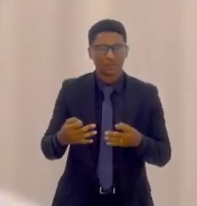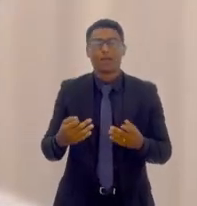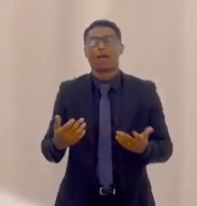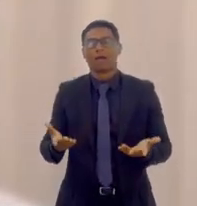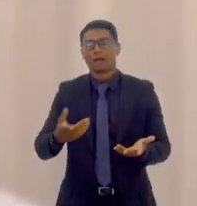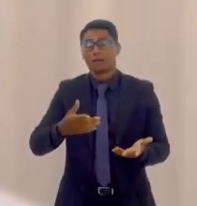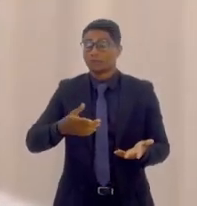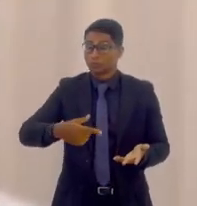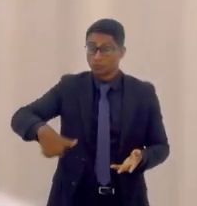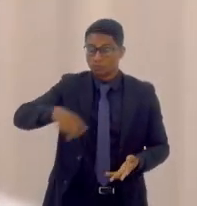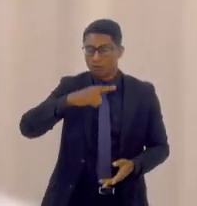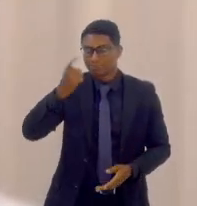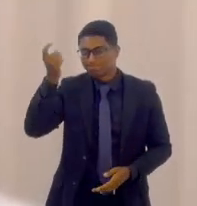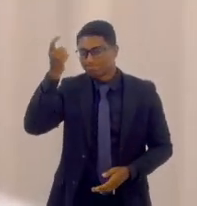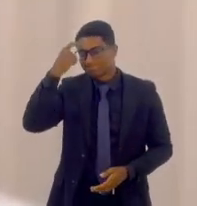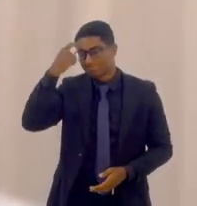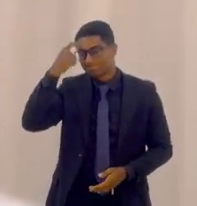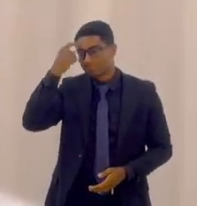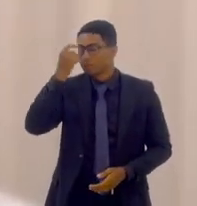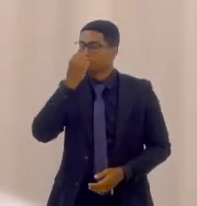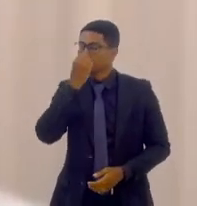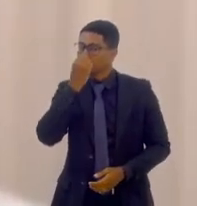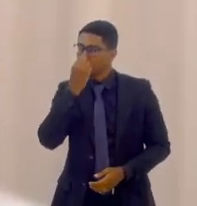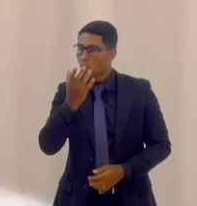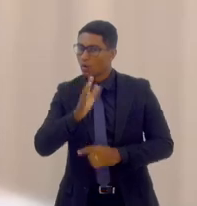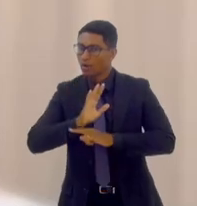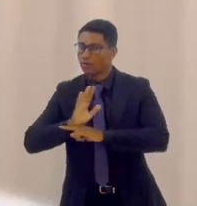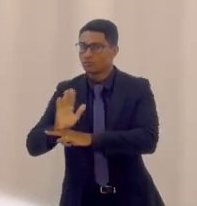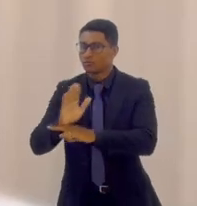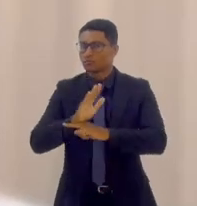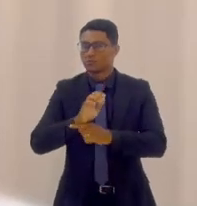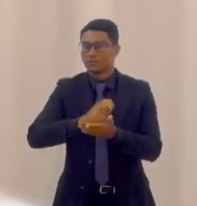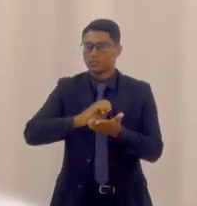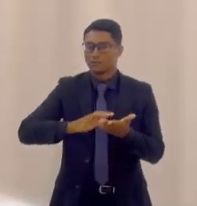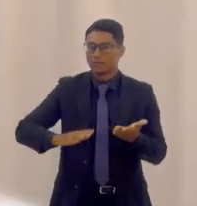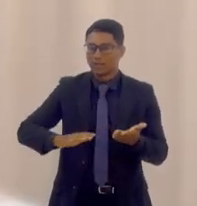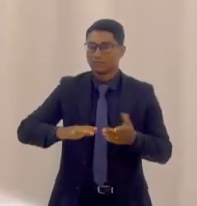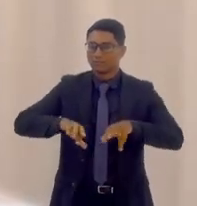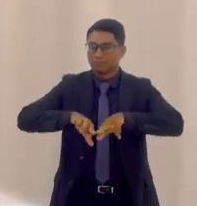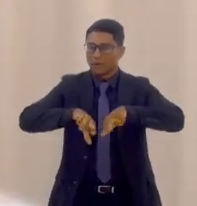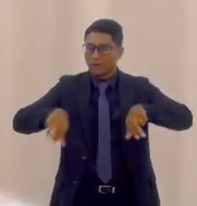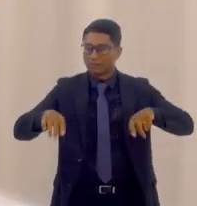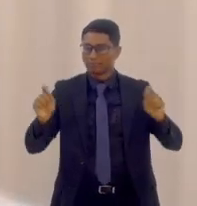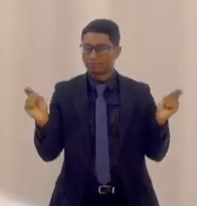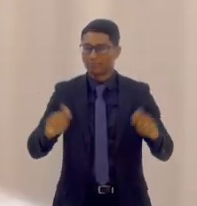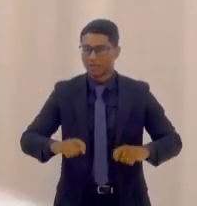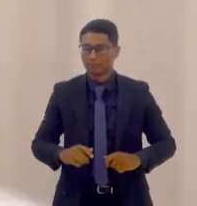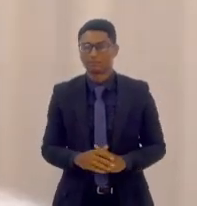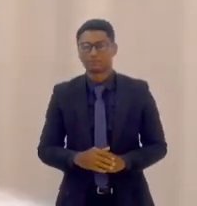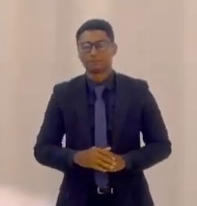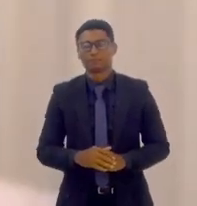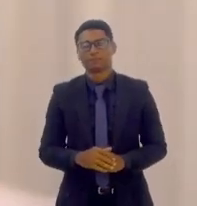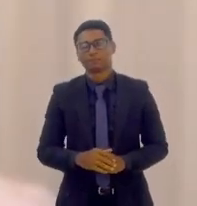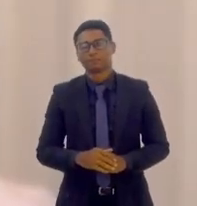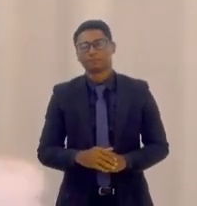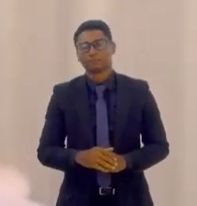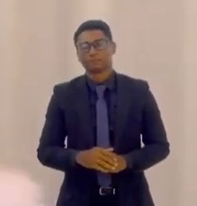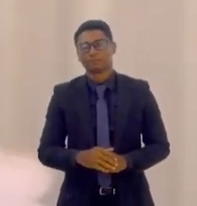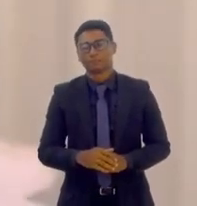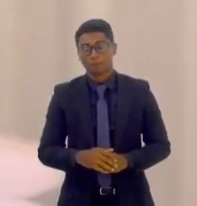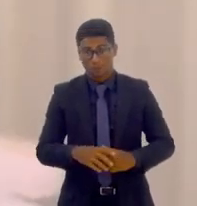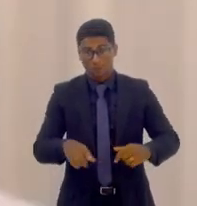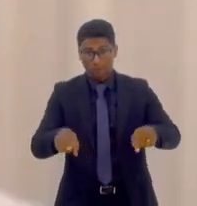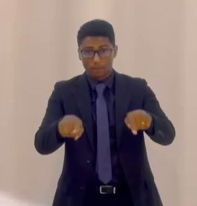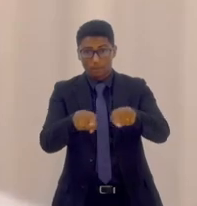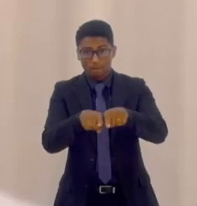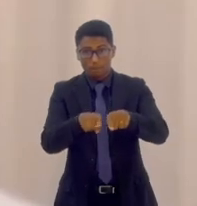adequadamente, a gente acredita que isso acaba repercutindo e ajudando na atividade em geral. Sem falar, né,